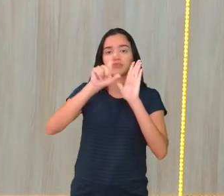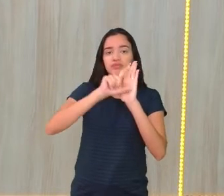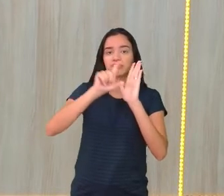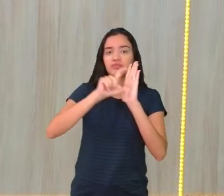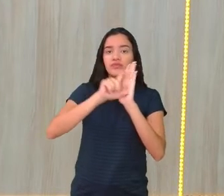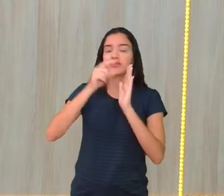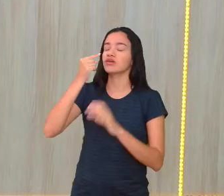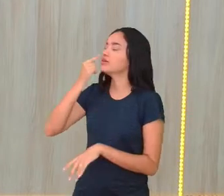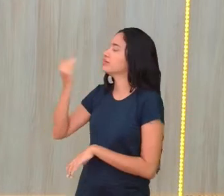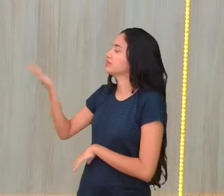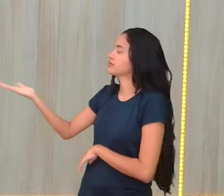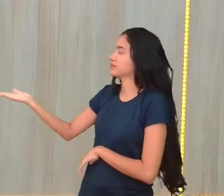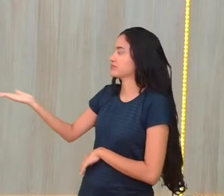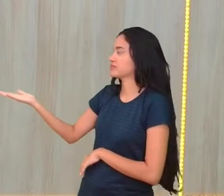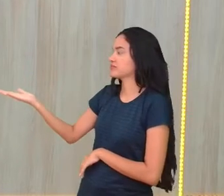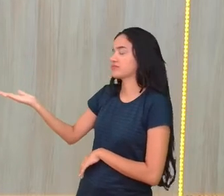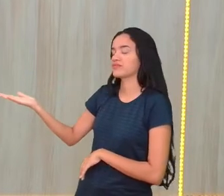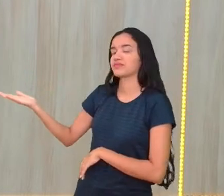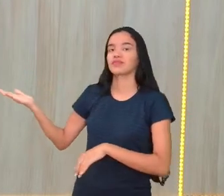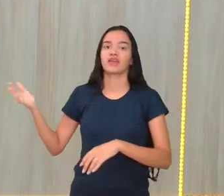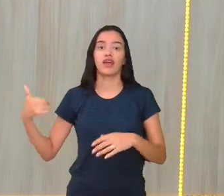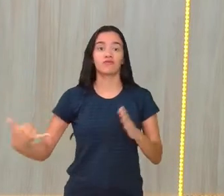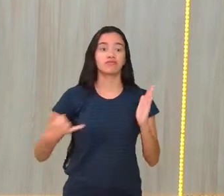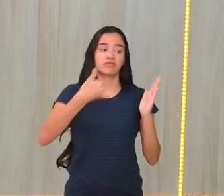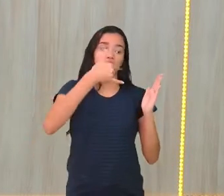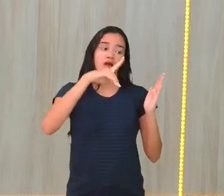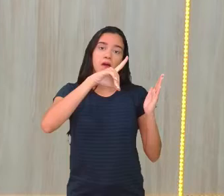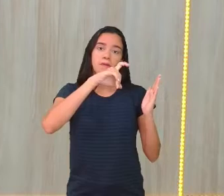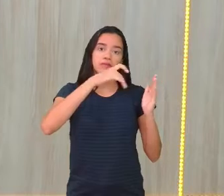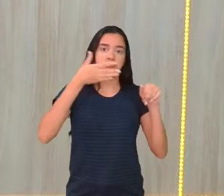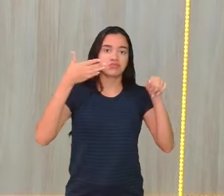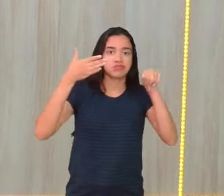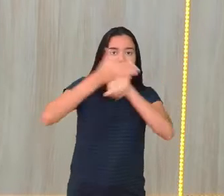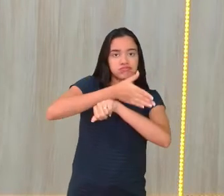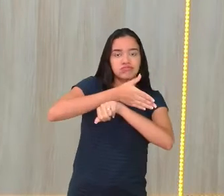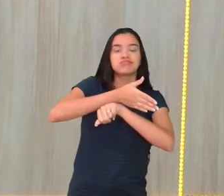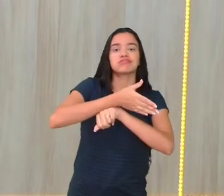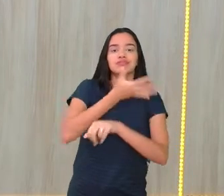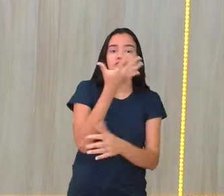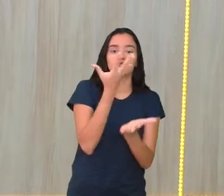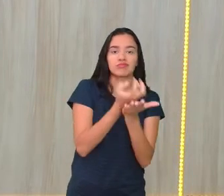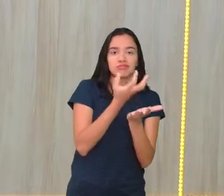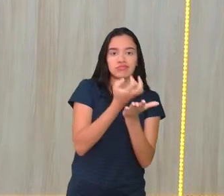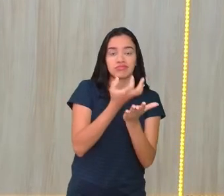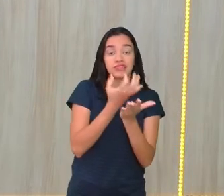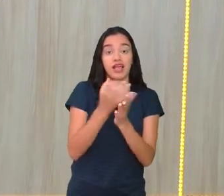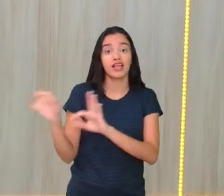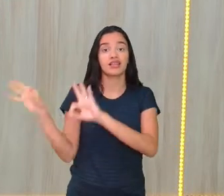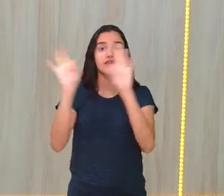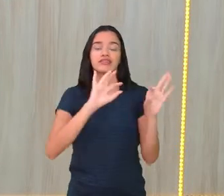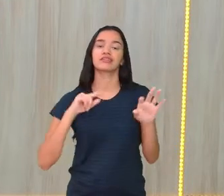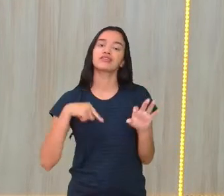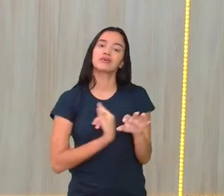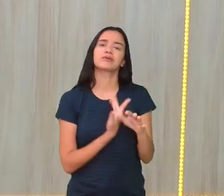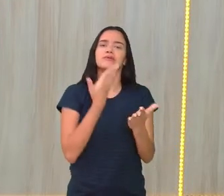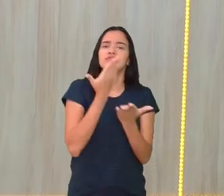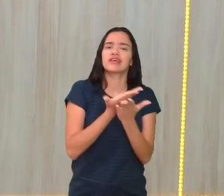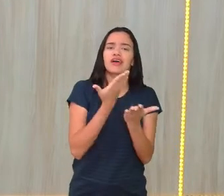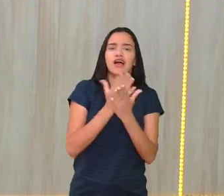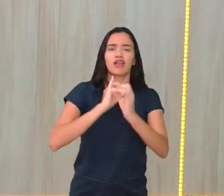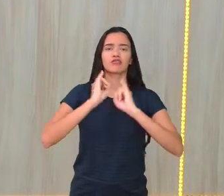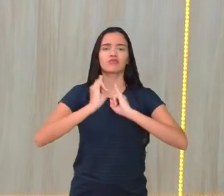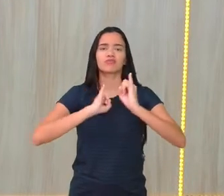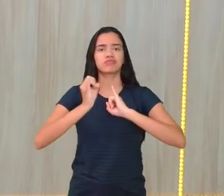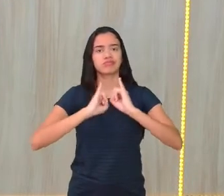Codes aqui, aí apareceu, ó, aponta o celular, faz o download, instala o aplicativo e assiste nossas aulas com a sua